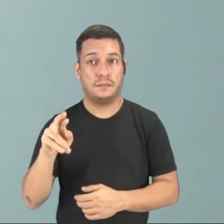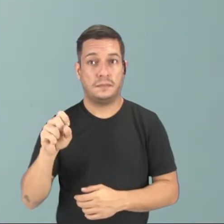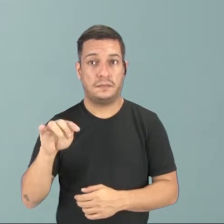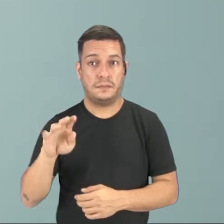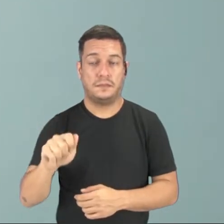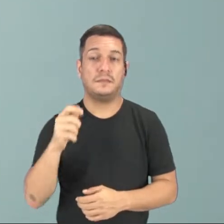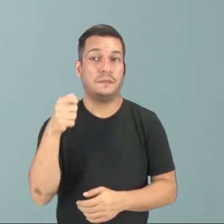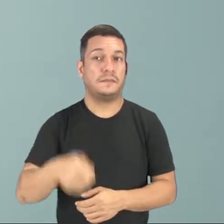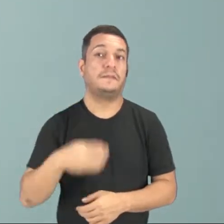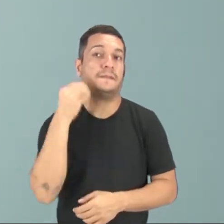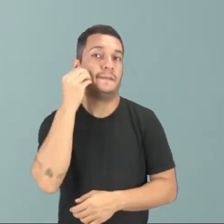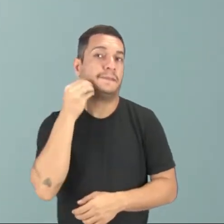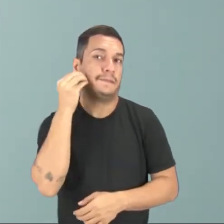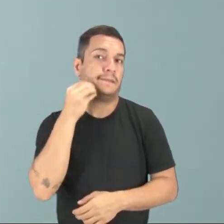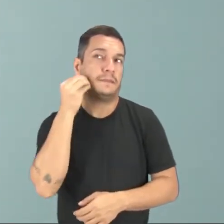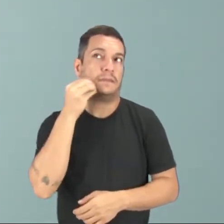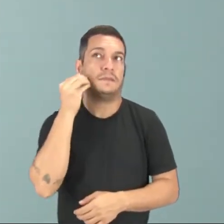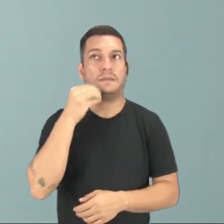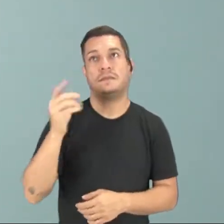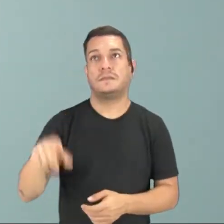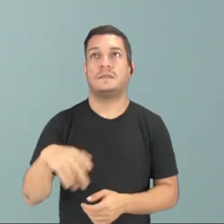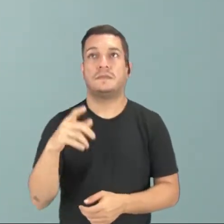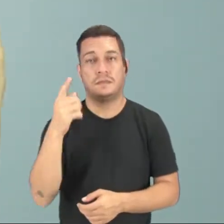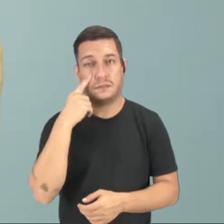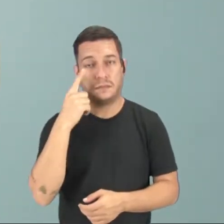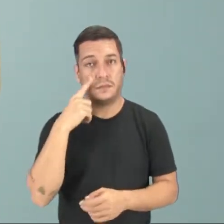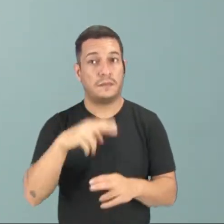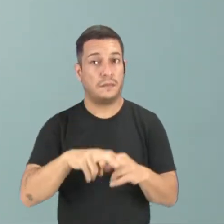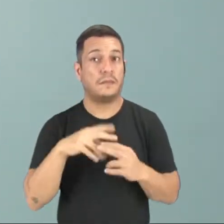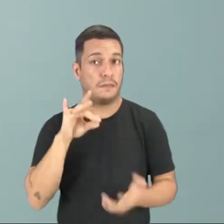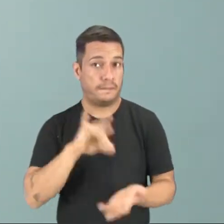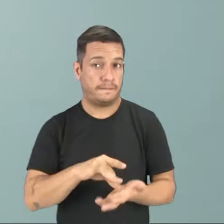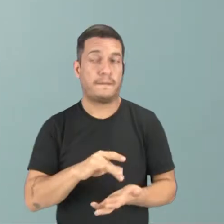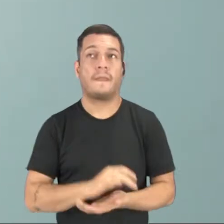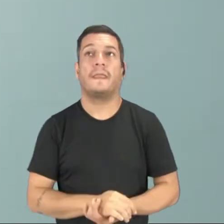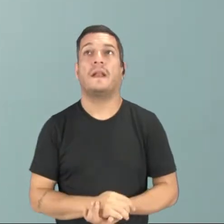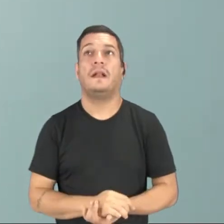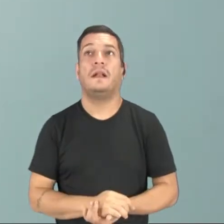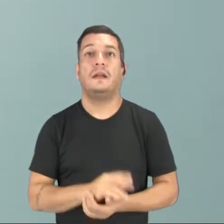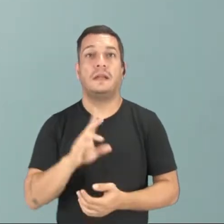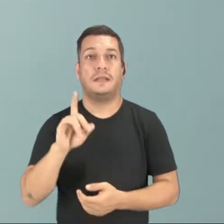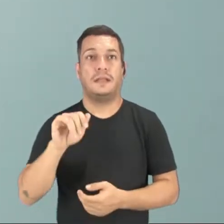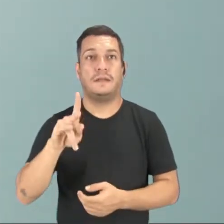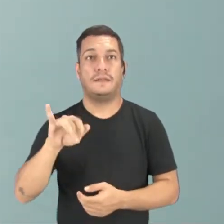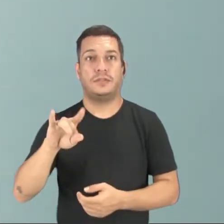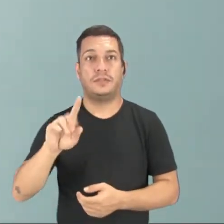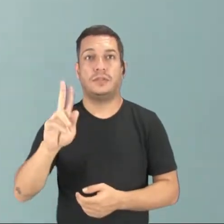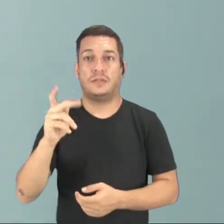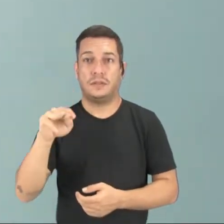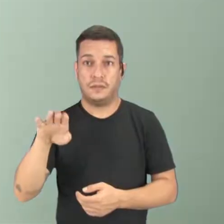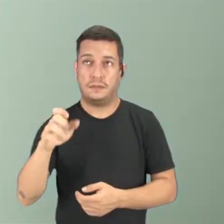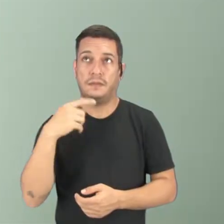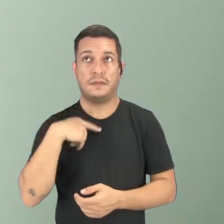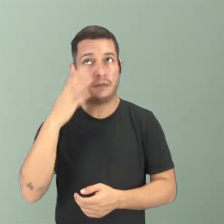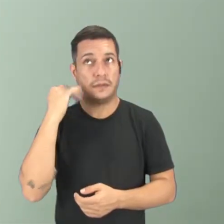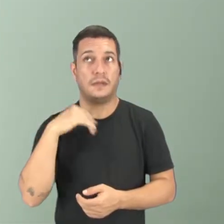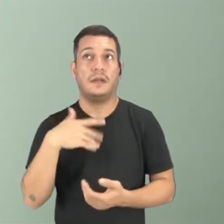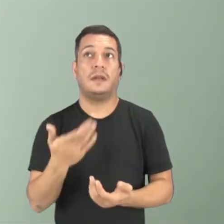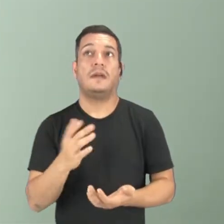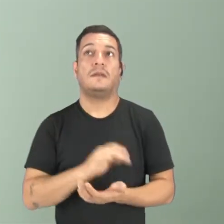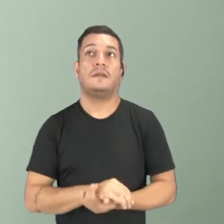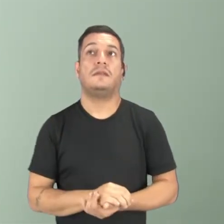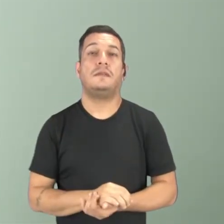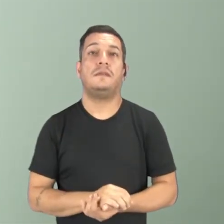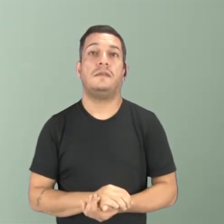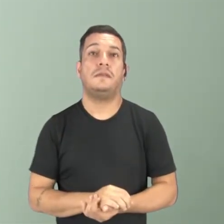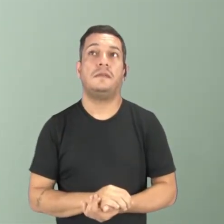a experiência. Eu experimentei esse objeto, por isso ele existe e ele é verdadeiro. Então, David Hume é essa linha aí, é isso que eu tenho que saber. Qual é a